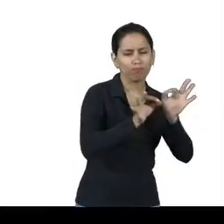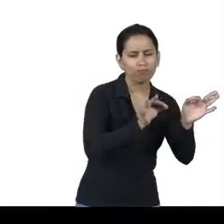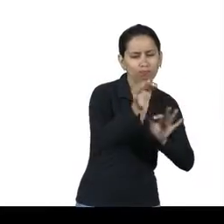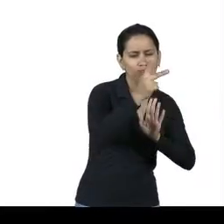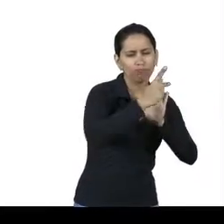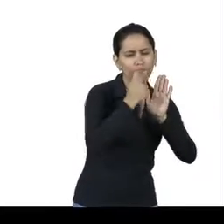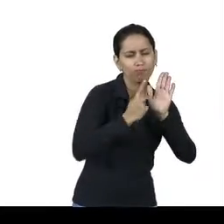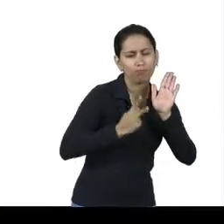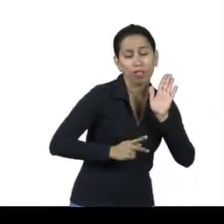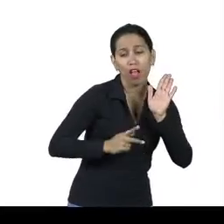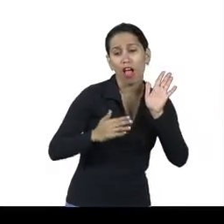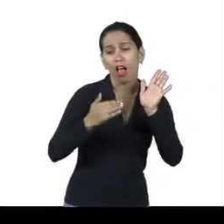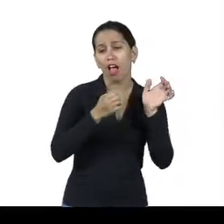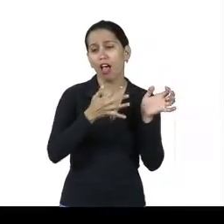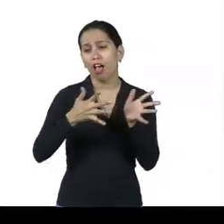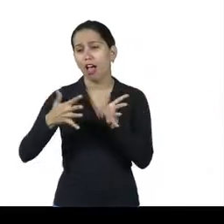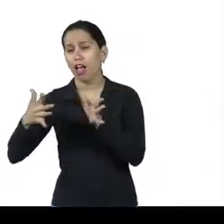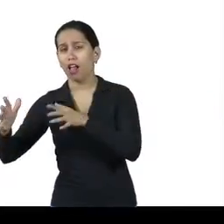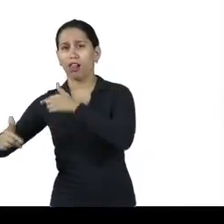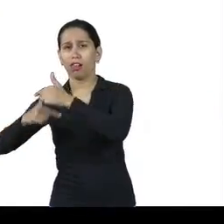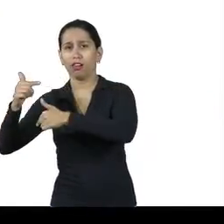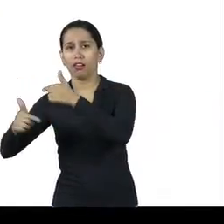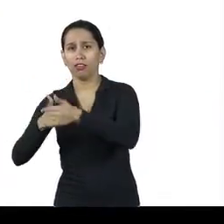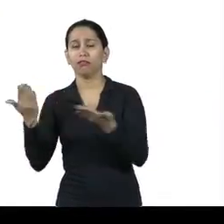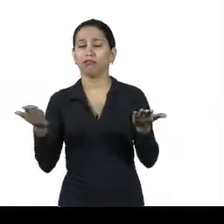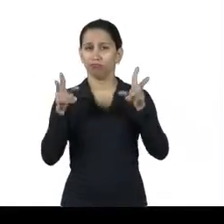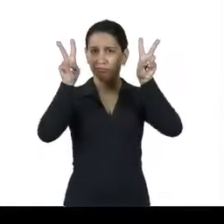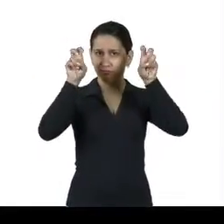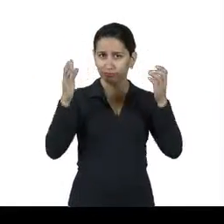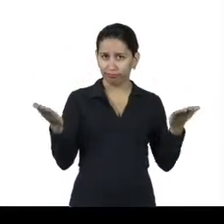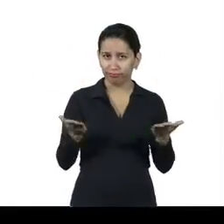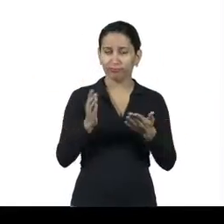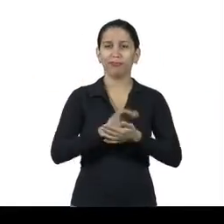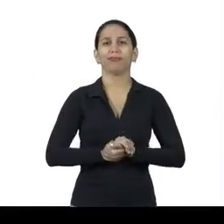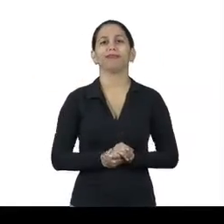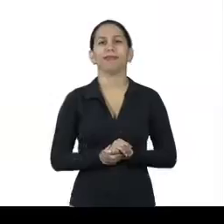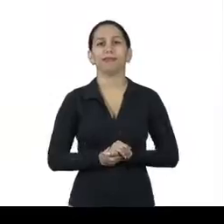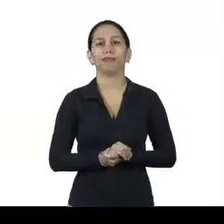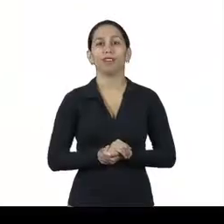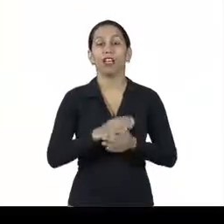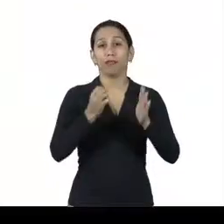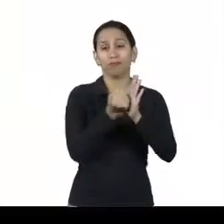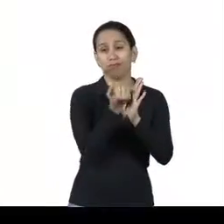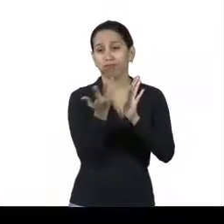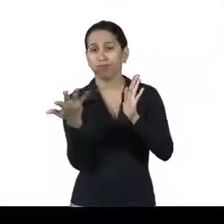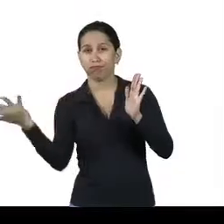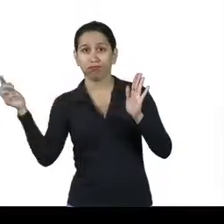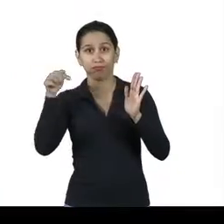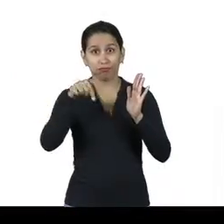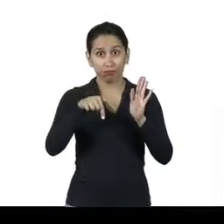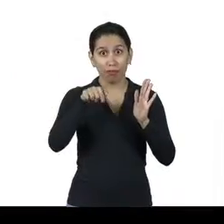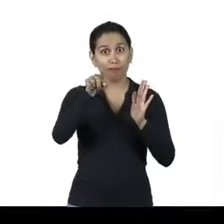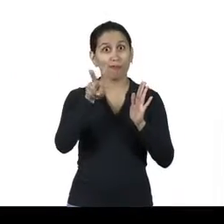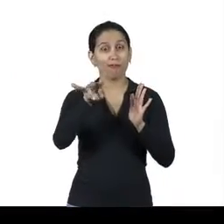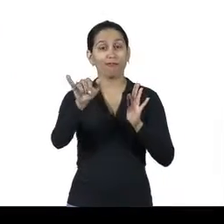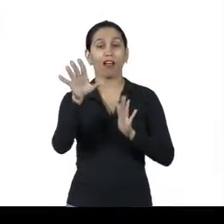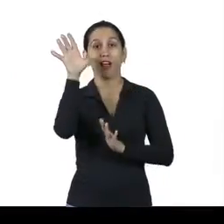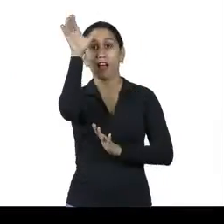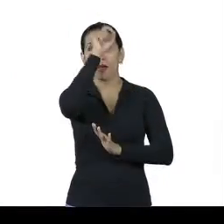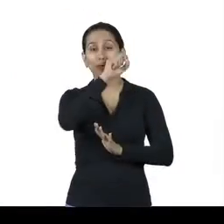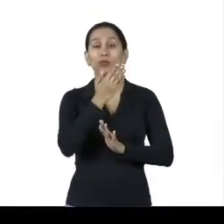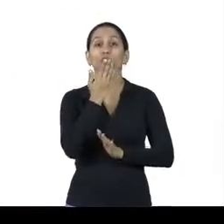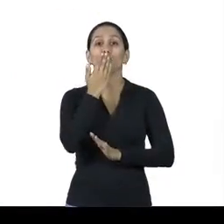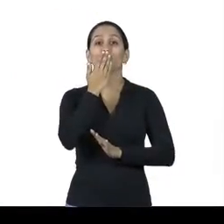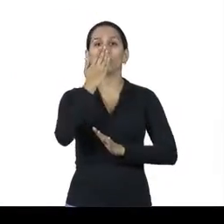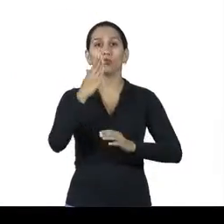desmonte. Esse é o assunto do episódio de hoje. Neste episódio, você vai aprender os tipos de